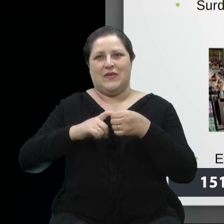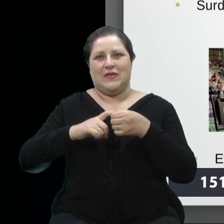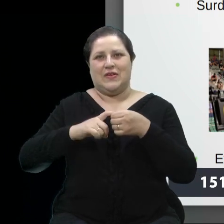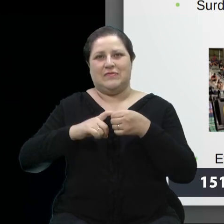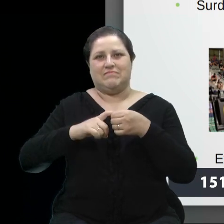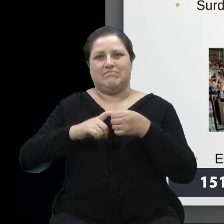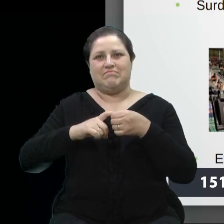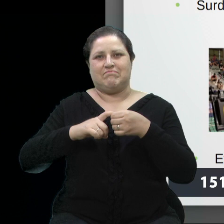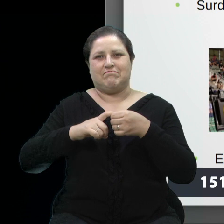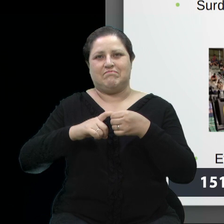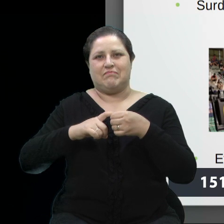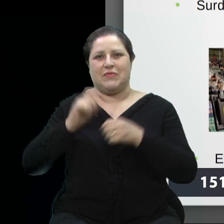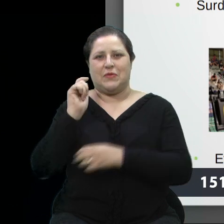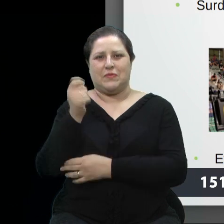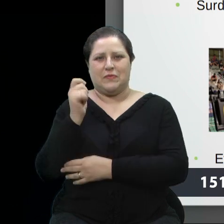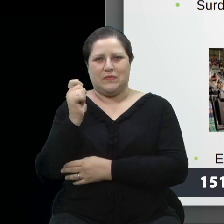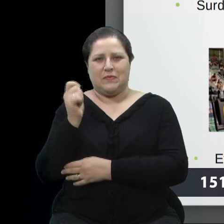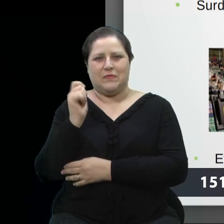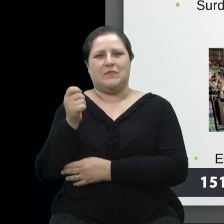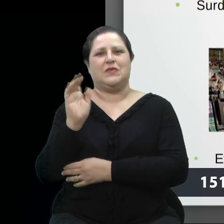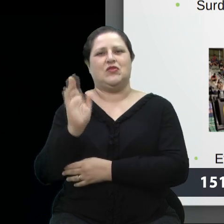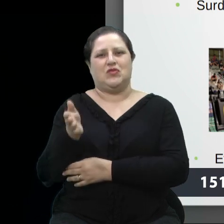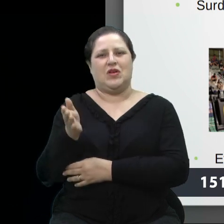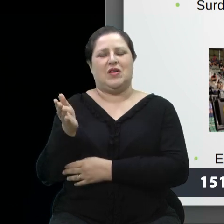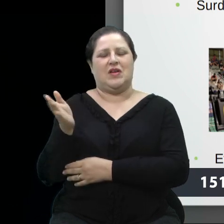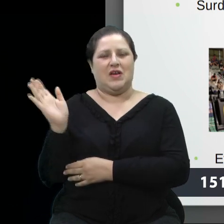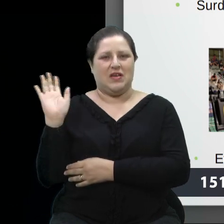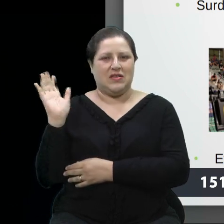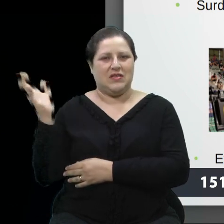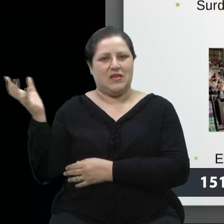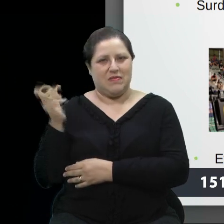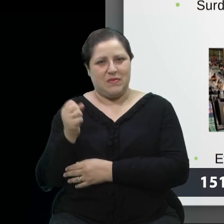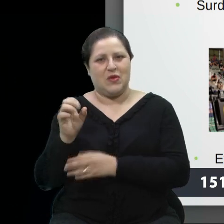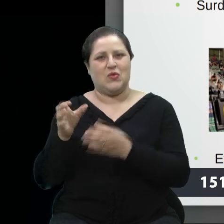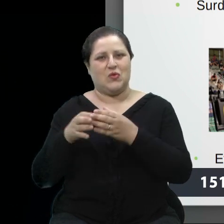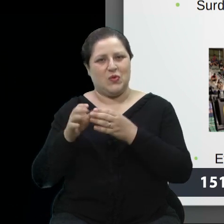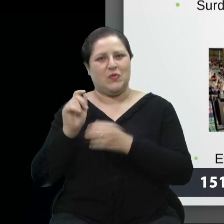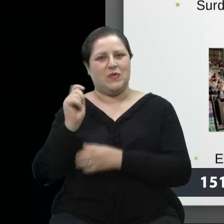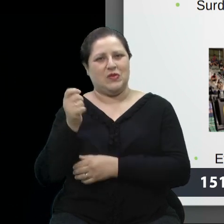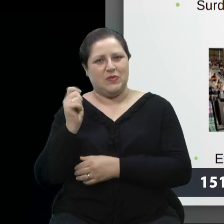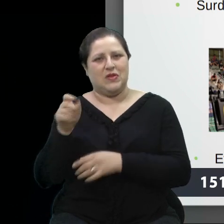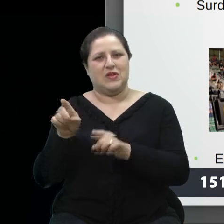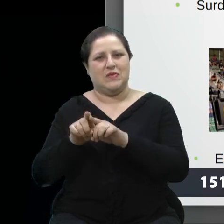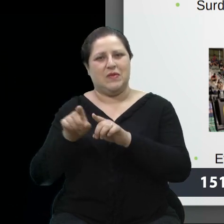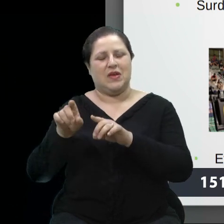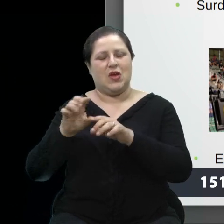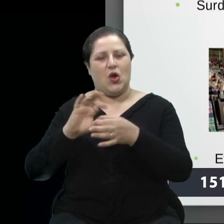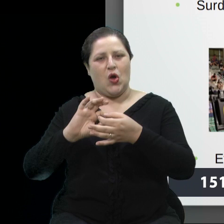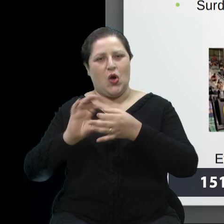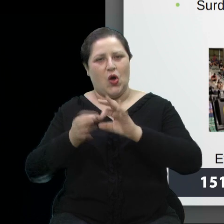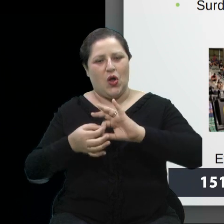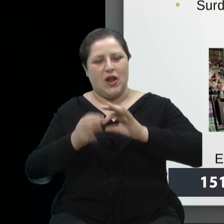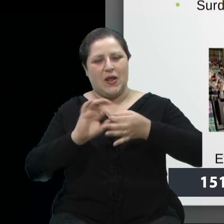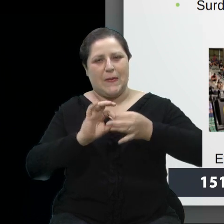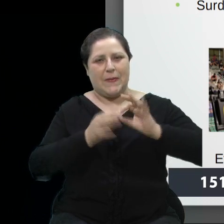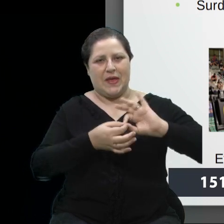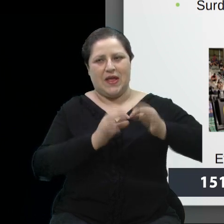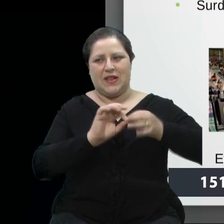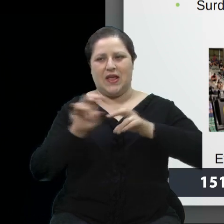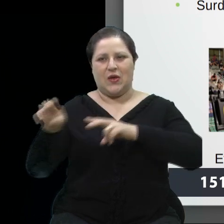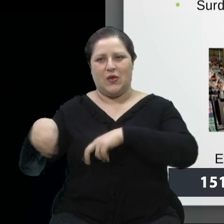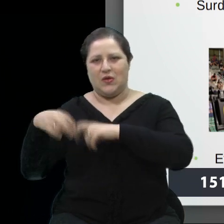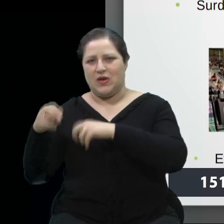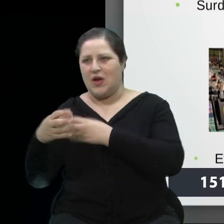de badminton há 2 semanas atrás. Foi um grande evento. As Olimpíadas Coloniais, quantos turistas estiveram